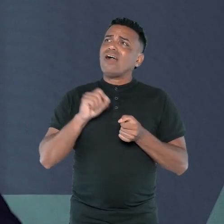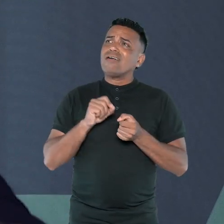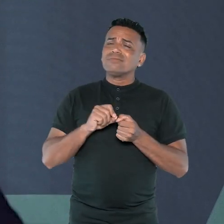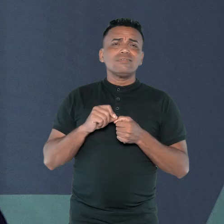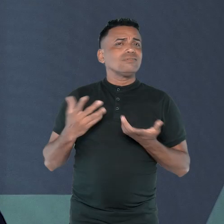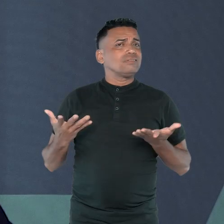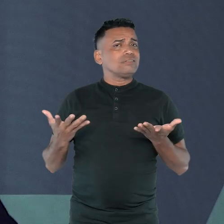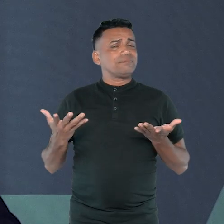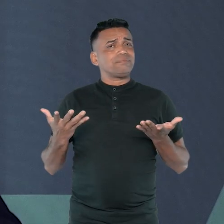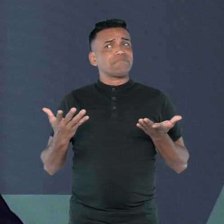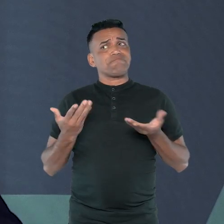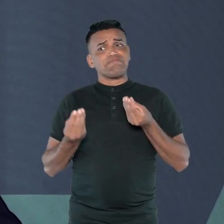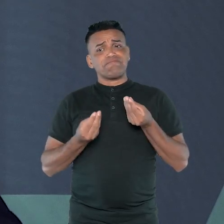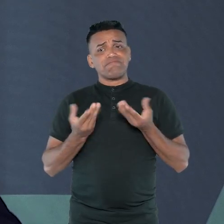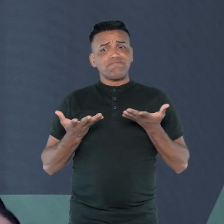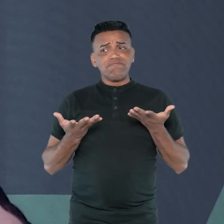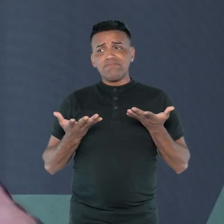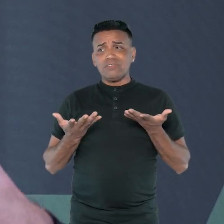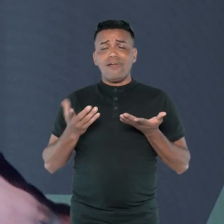isso sem